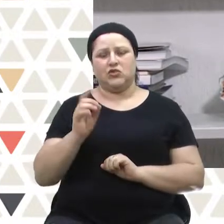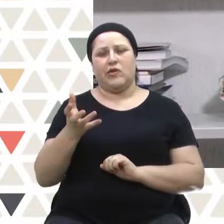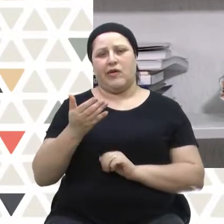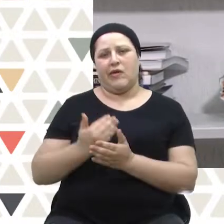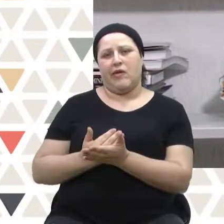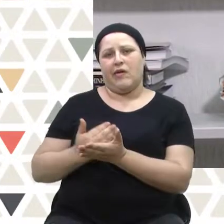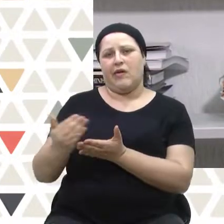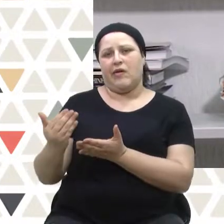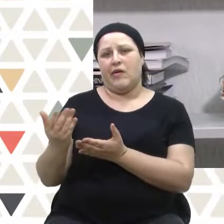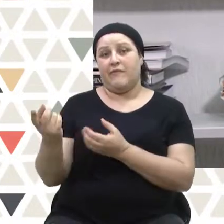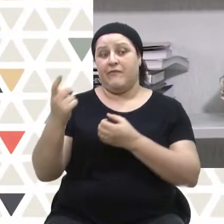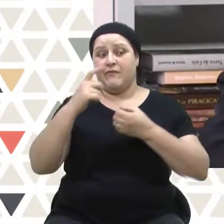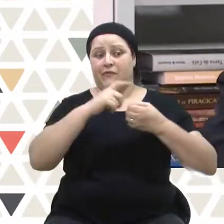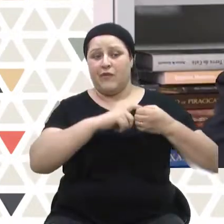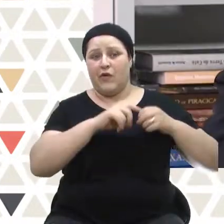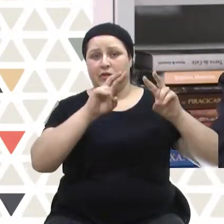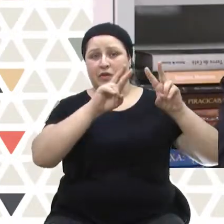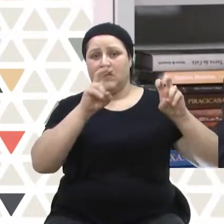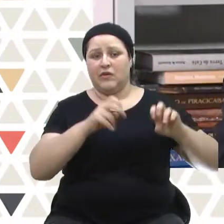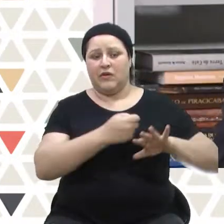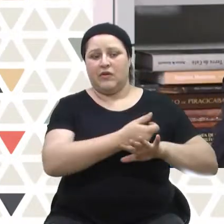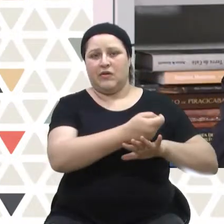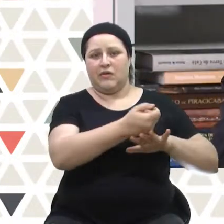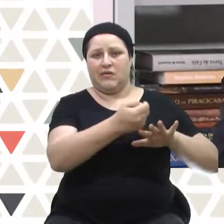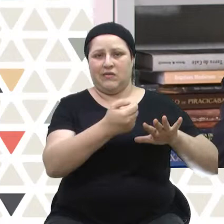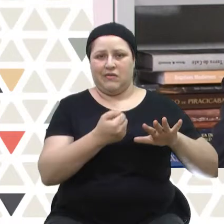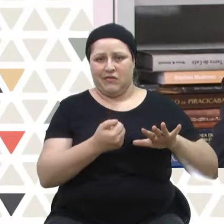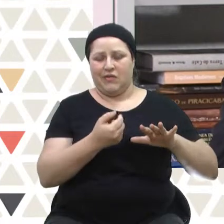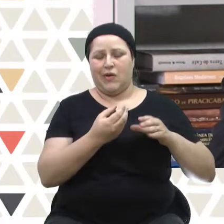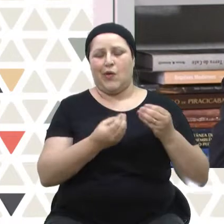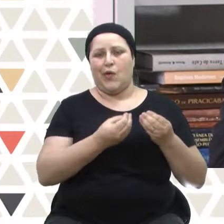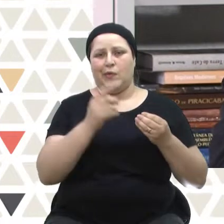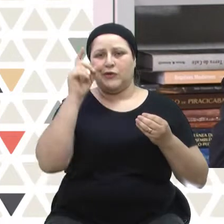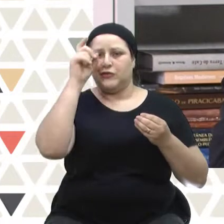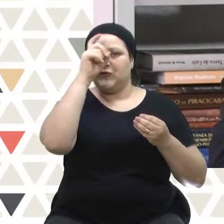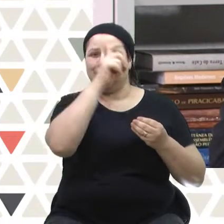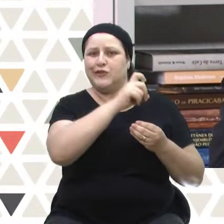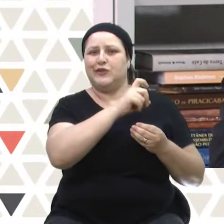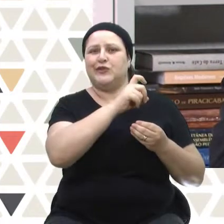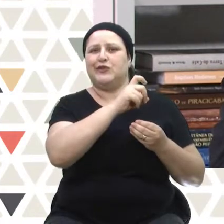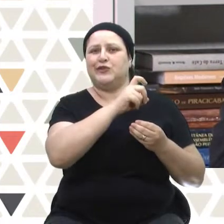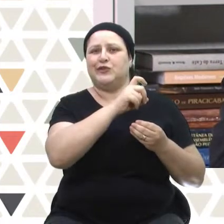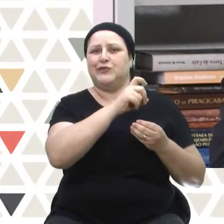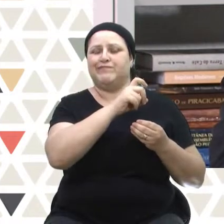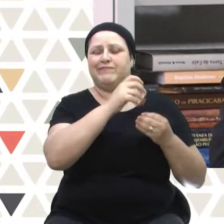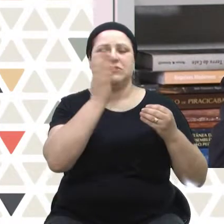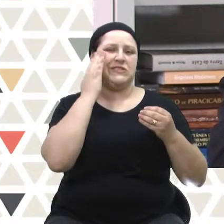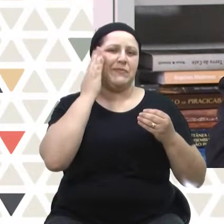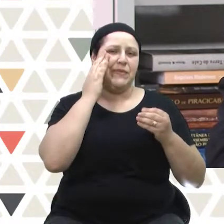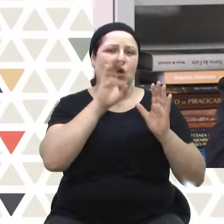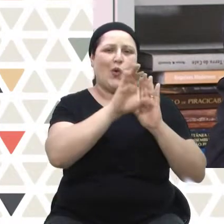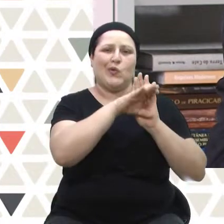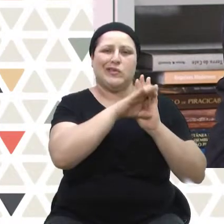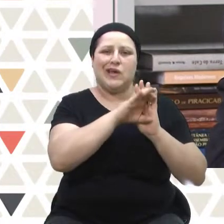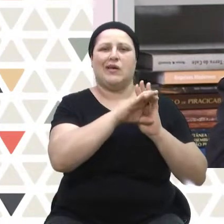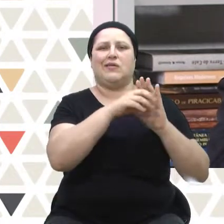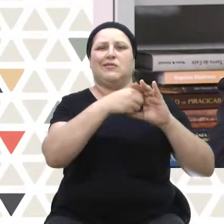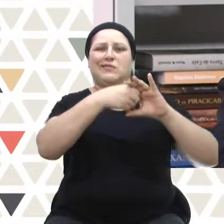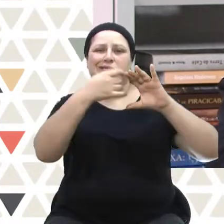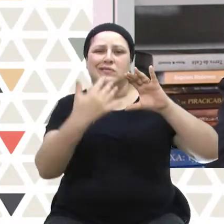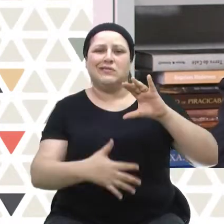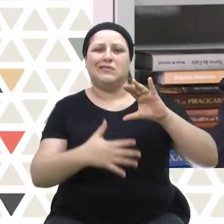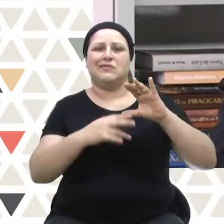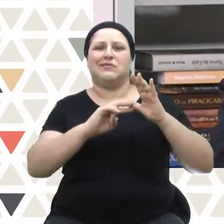só queria iniciar retornando ao tema das fake news, a sua dificuldade de nós conceituarmos e